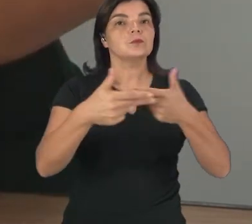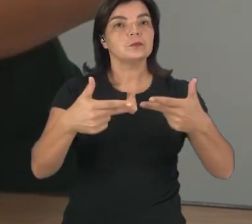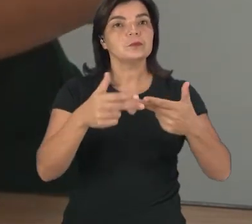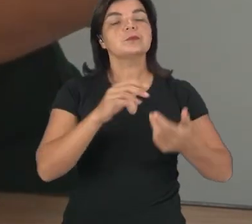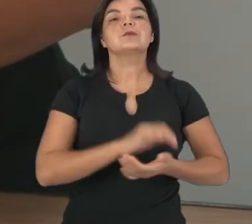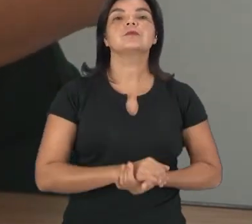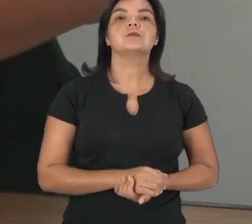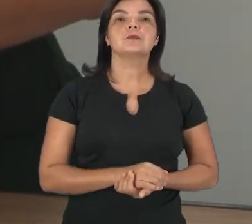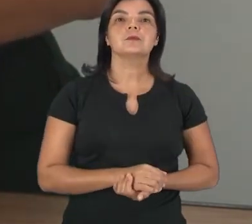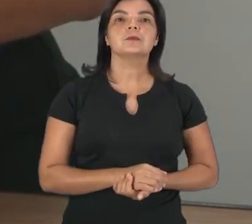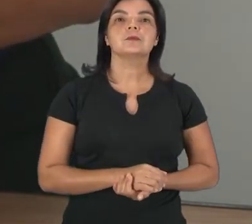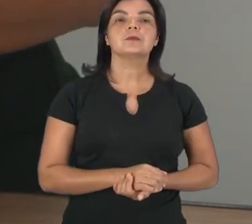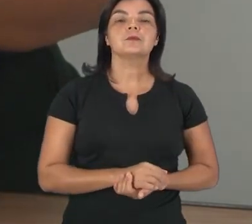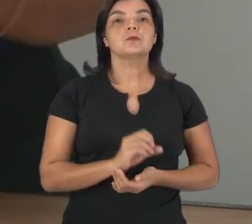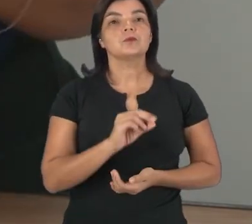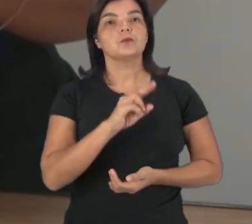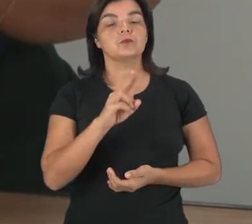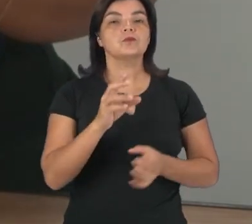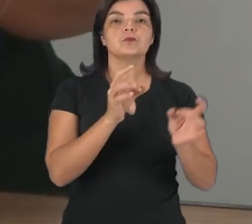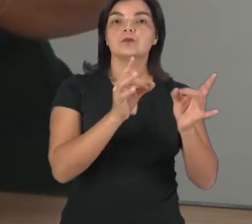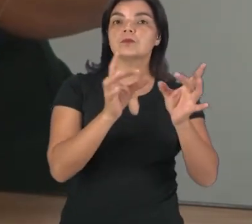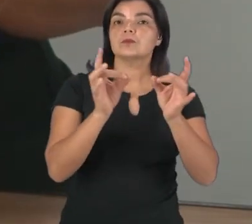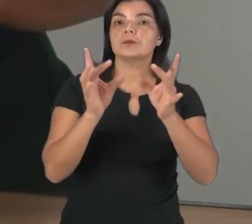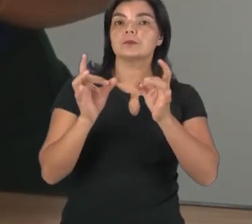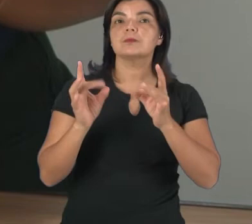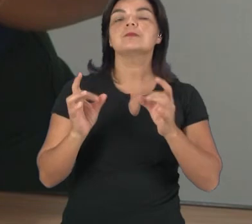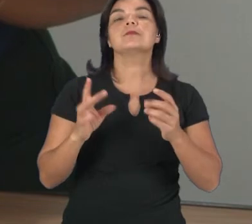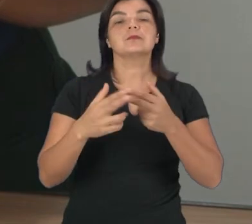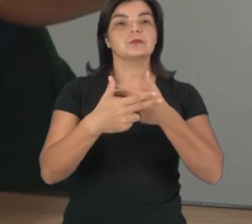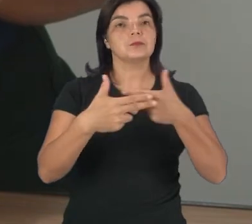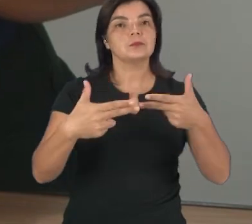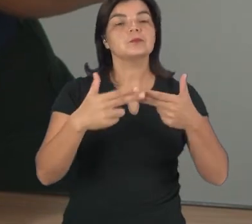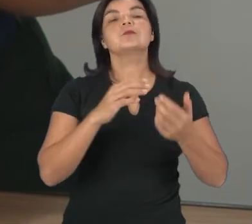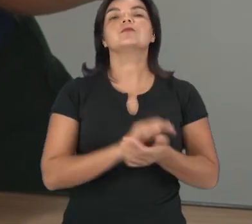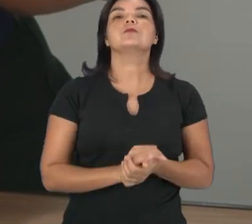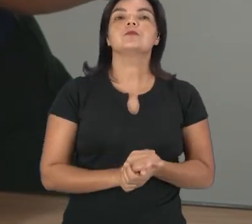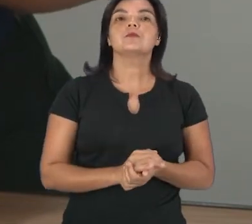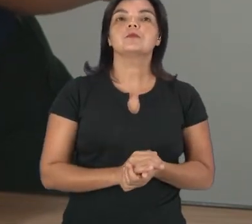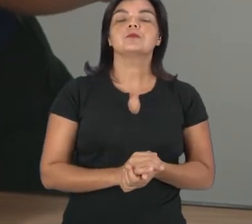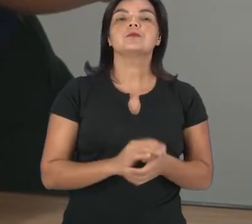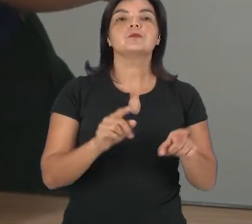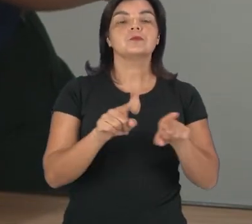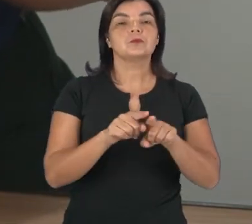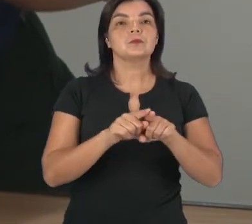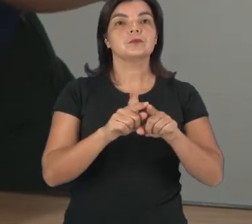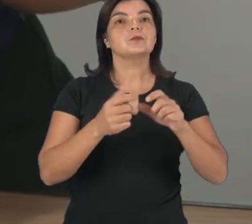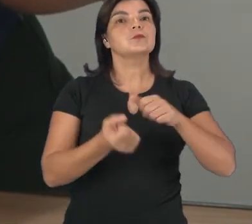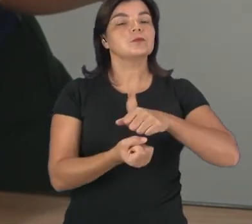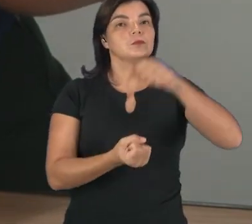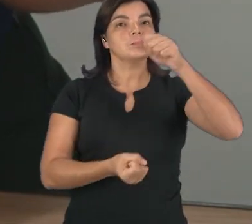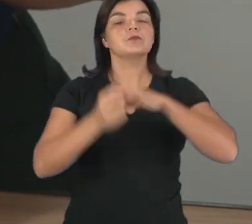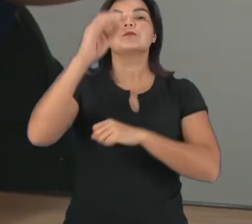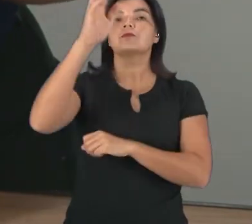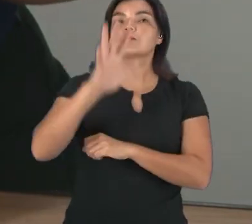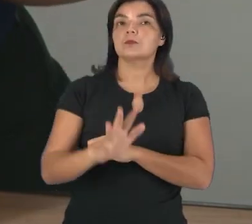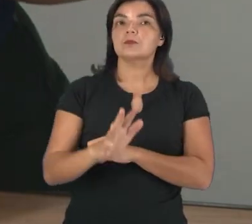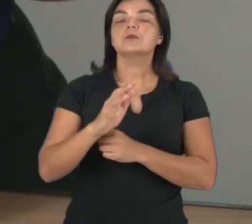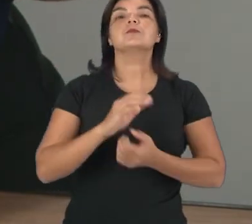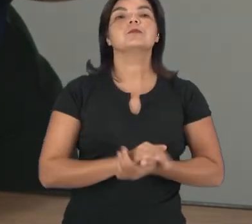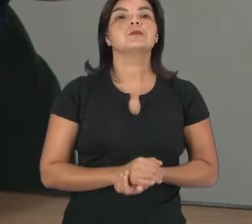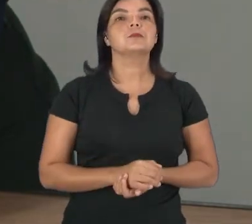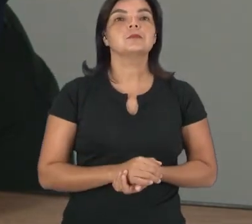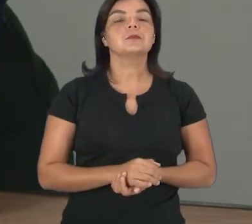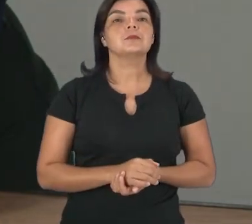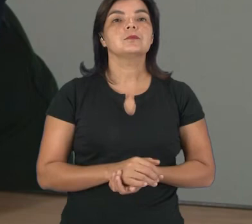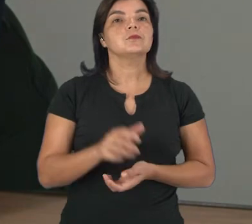produto ou a venda de um produto. Aqui temos mais um, é um cartaz de promoção. E